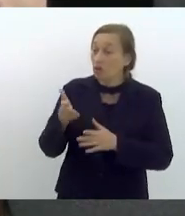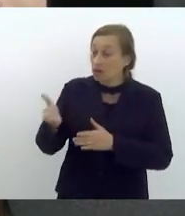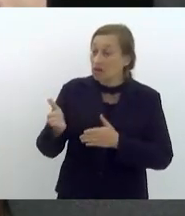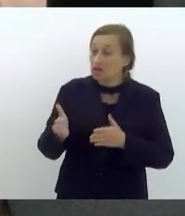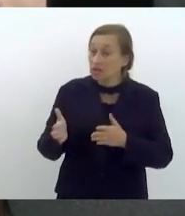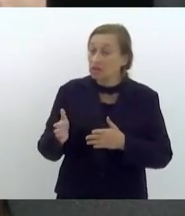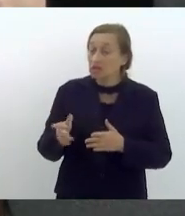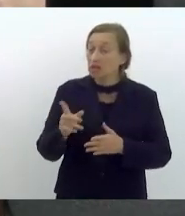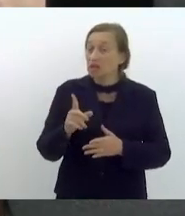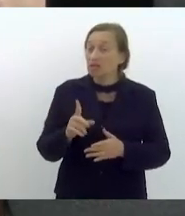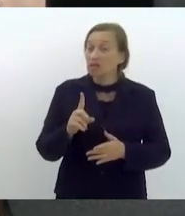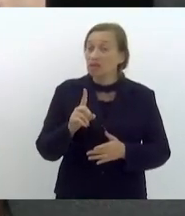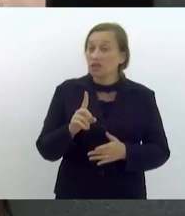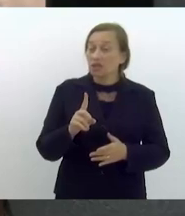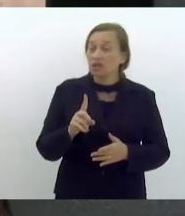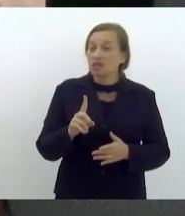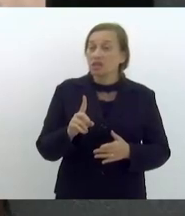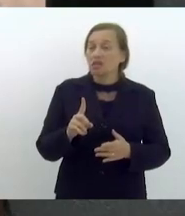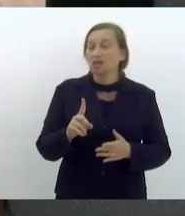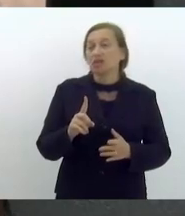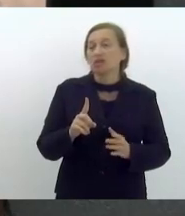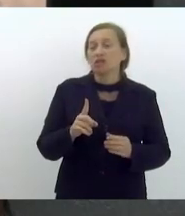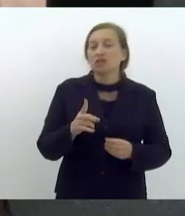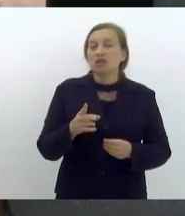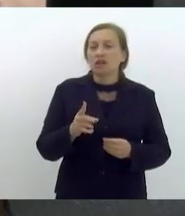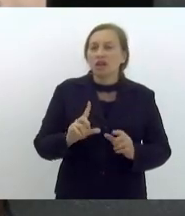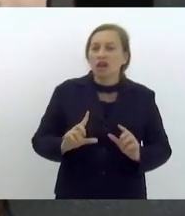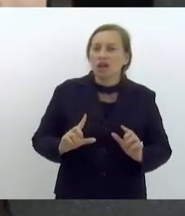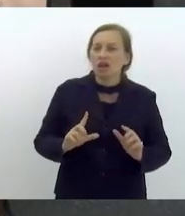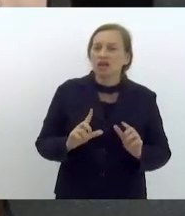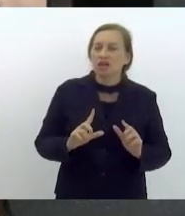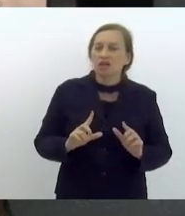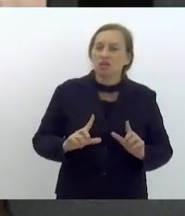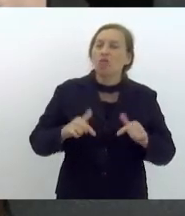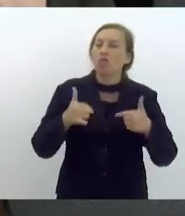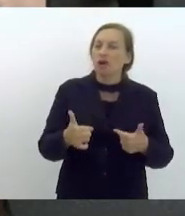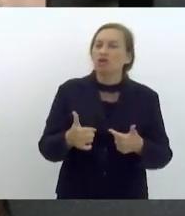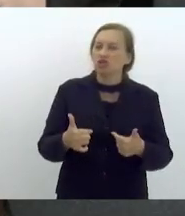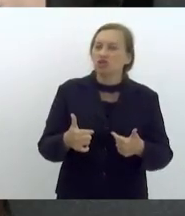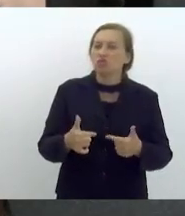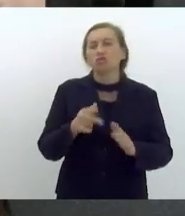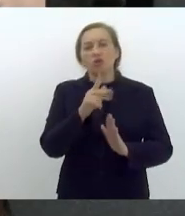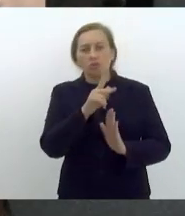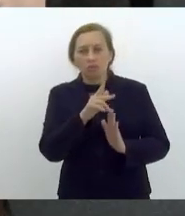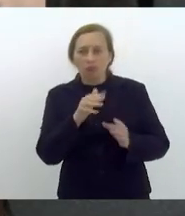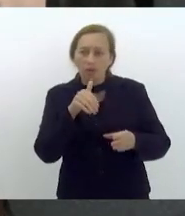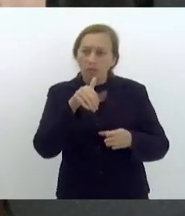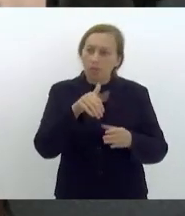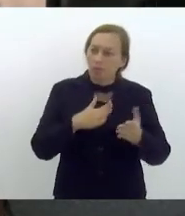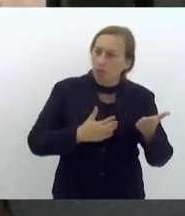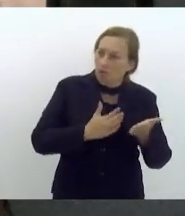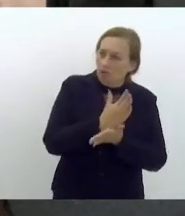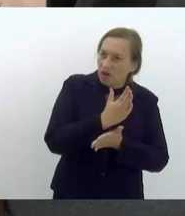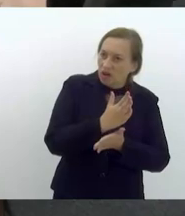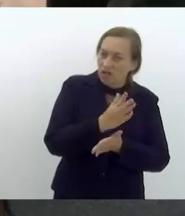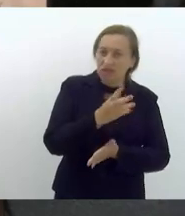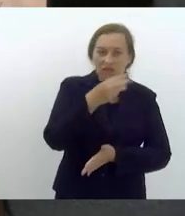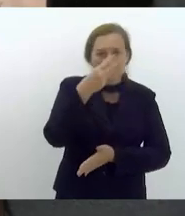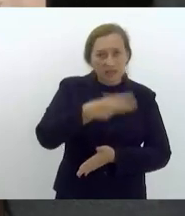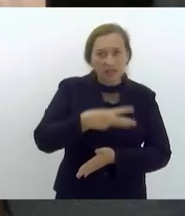casa aqui Legislativa da forma que foi feita foi aprovado pela maioria tá lá o placar